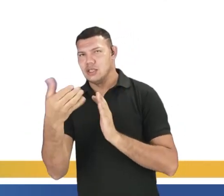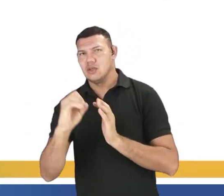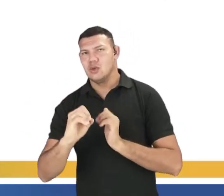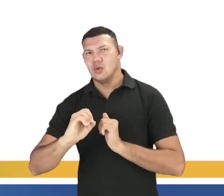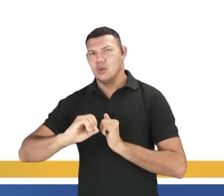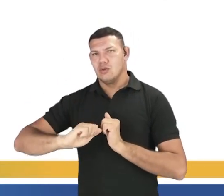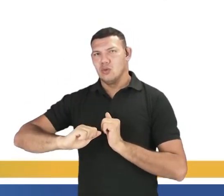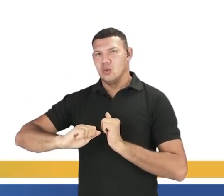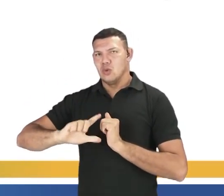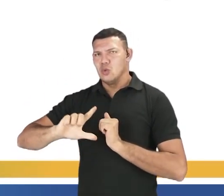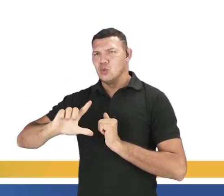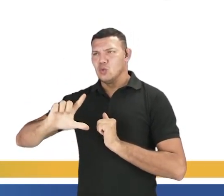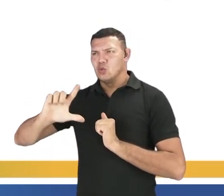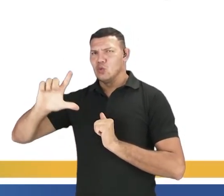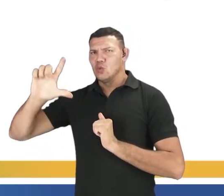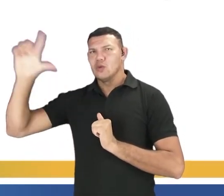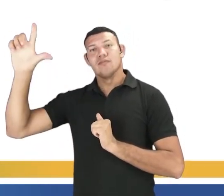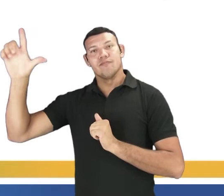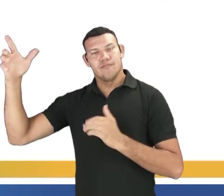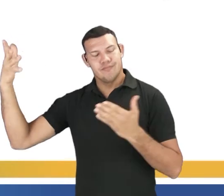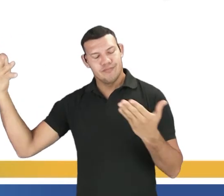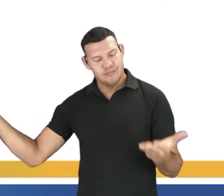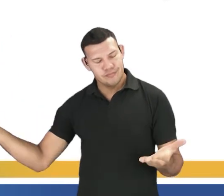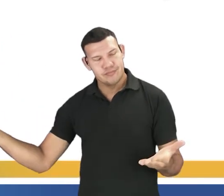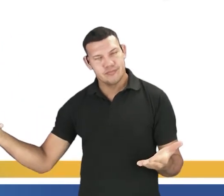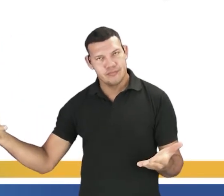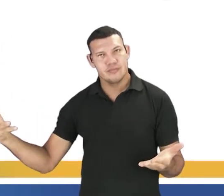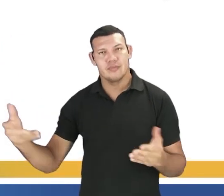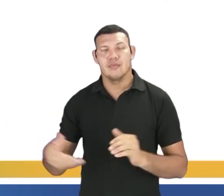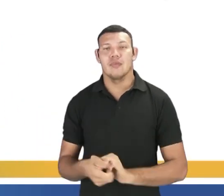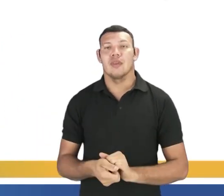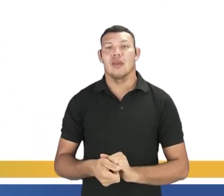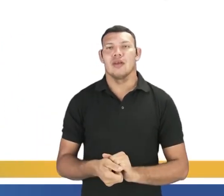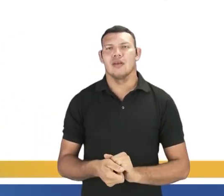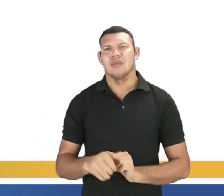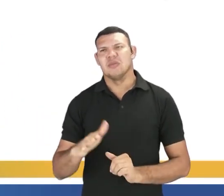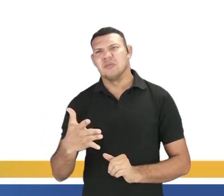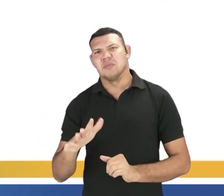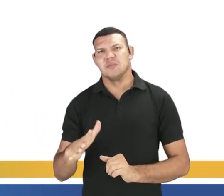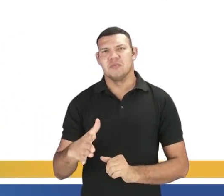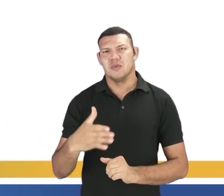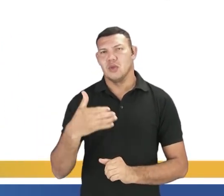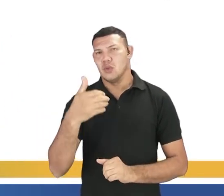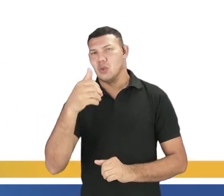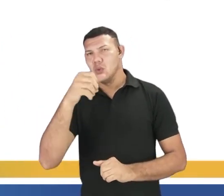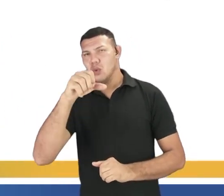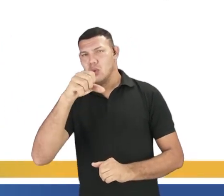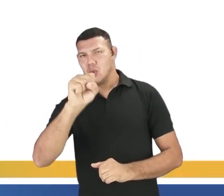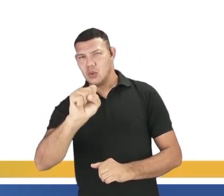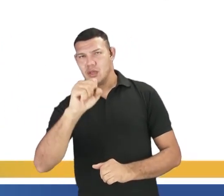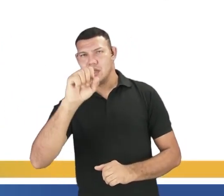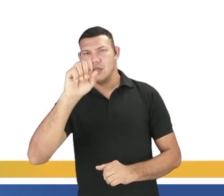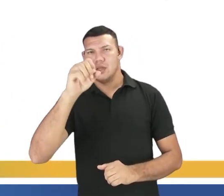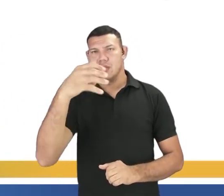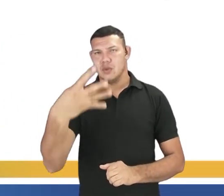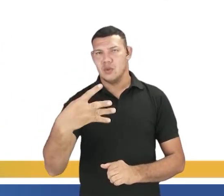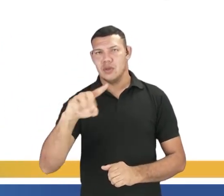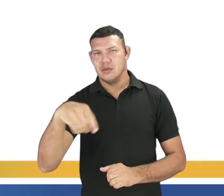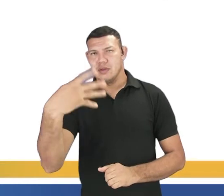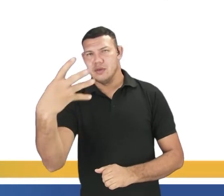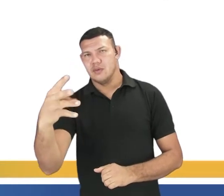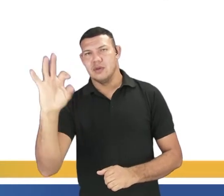de pessoas que vinham migrando do campo para a cidade. Então, chegou um total aí de 84,4%. Então, veja a população